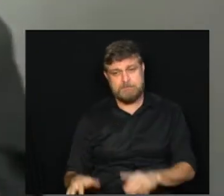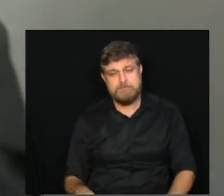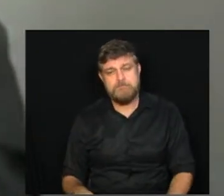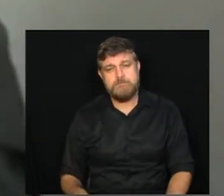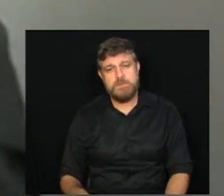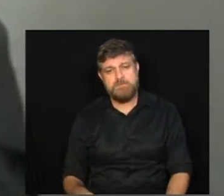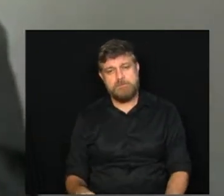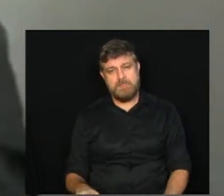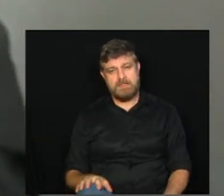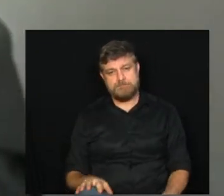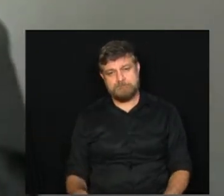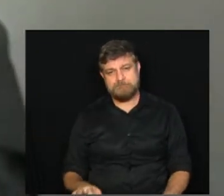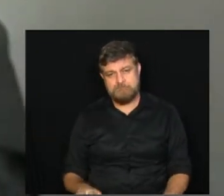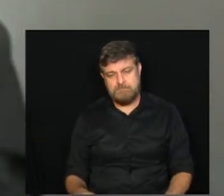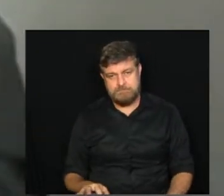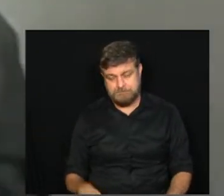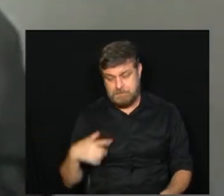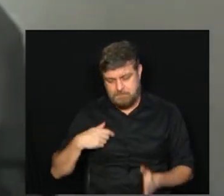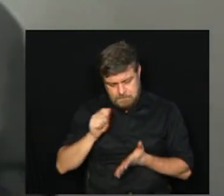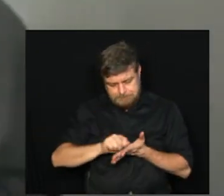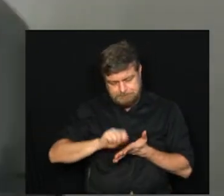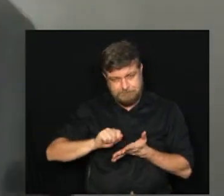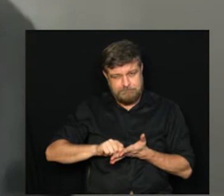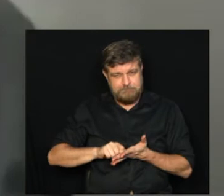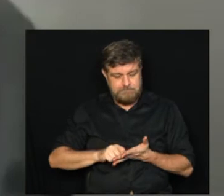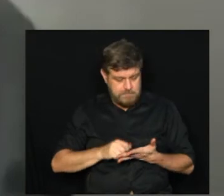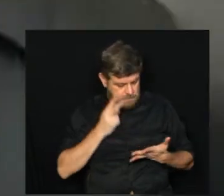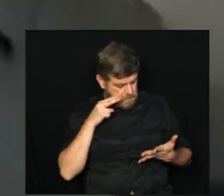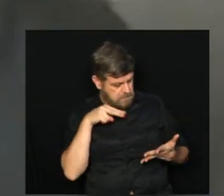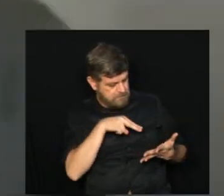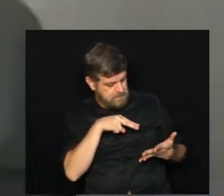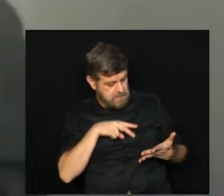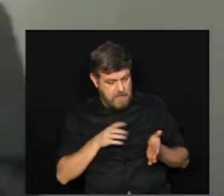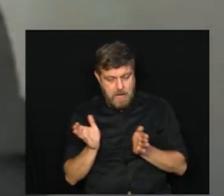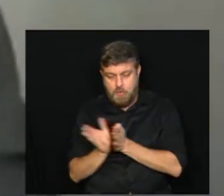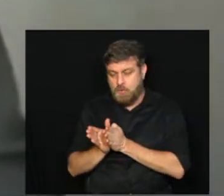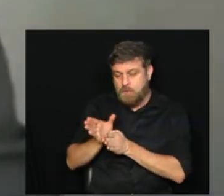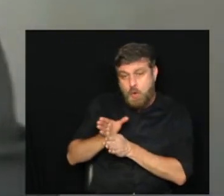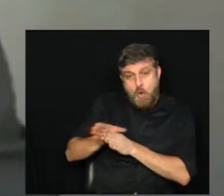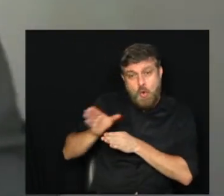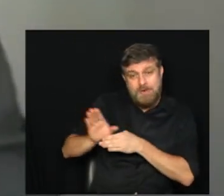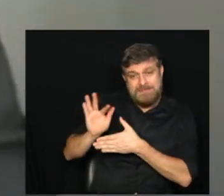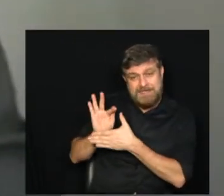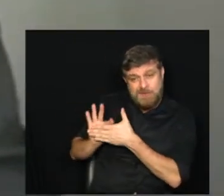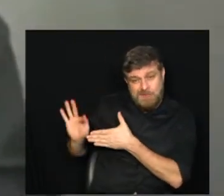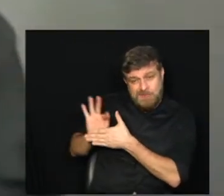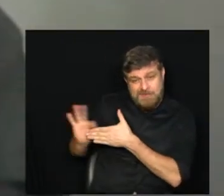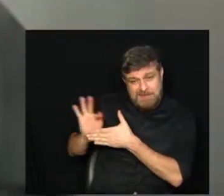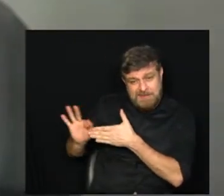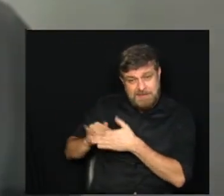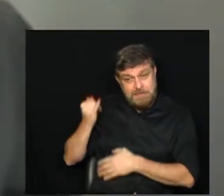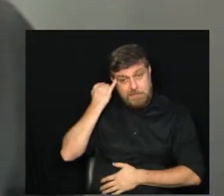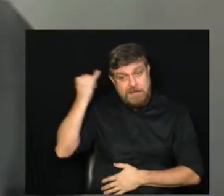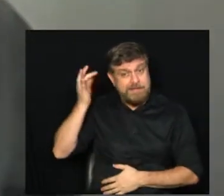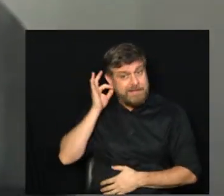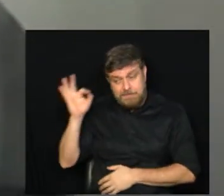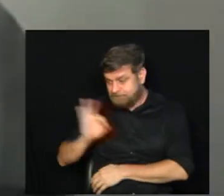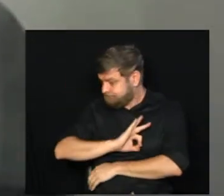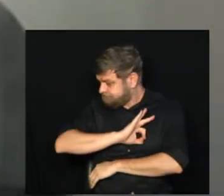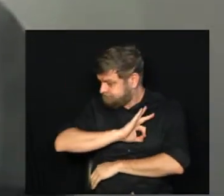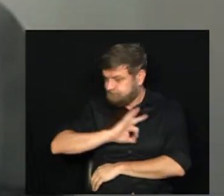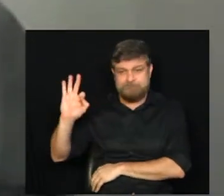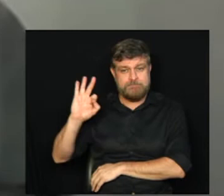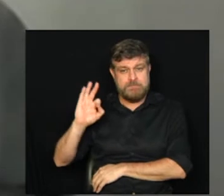quanto... eu fui anotando aqui. E quanto aos conselhos tutelares, eu achei excelente a ideia do